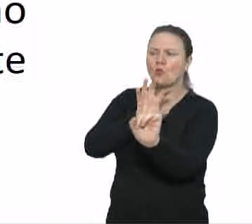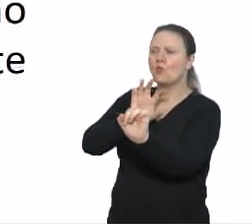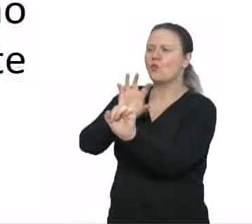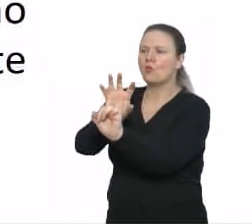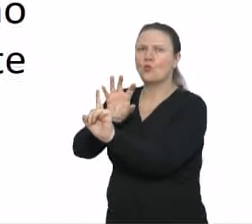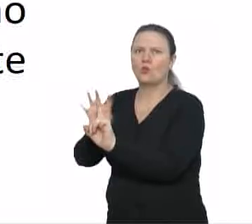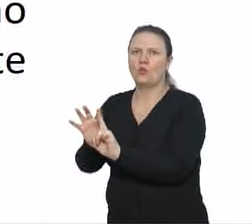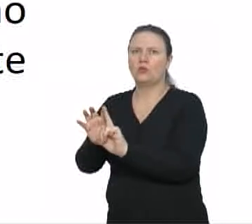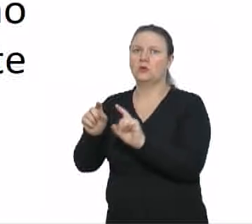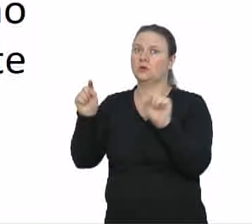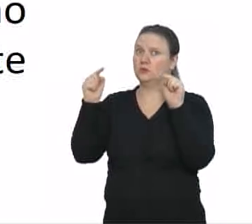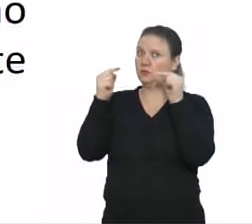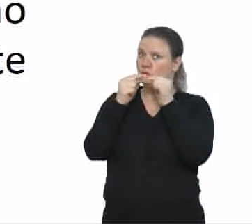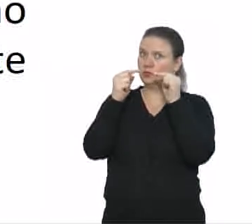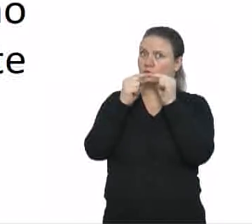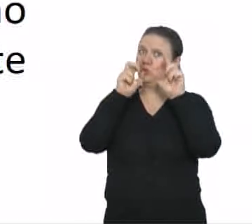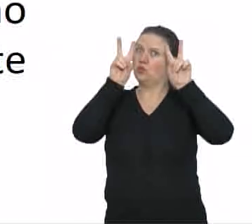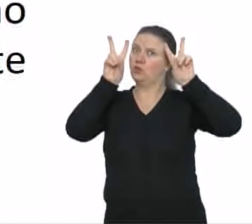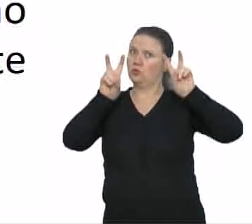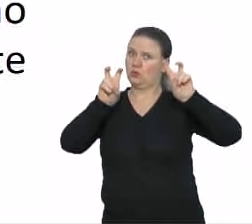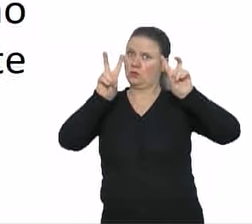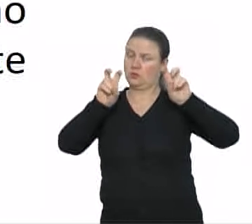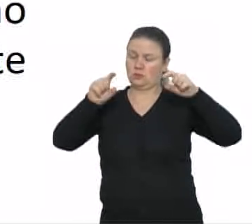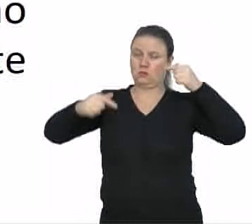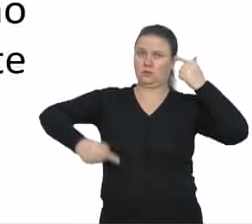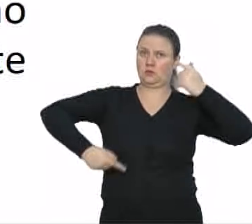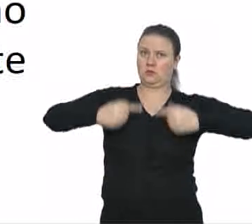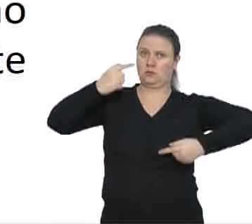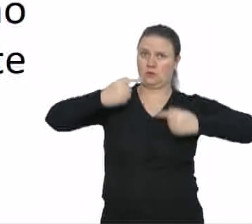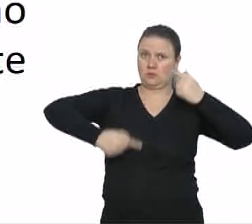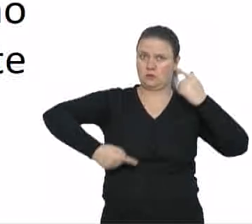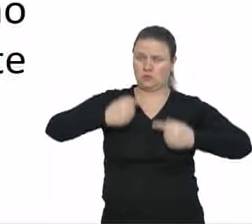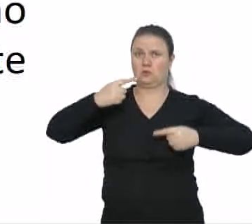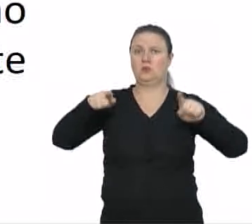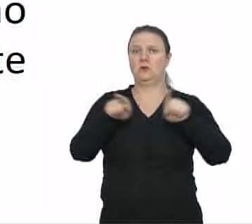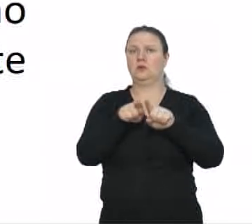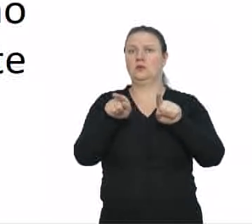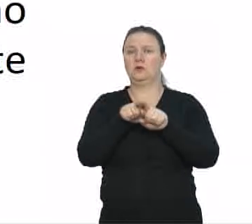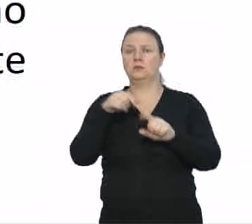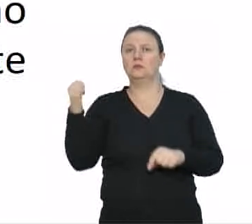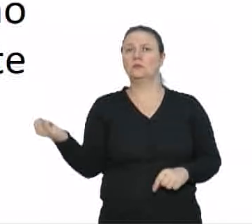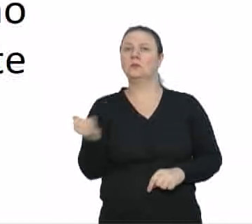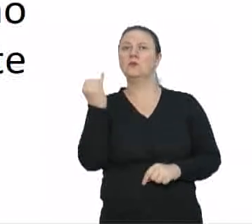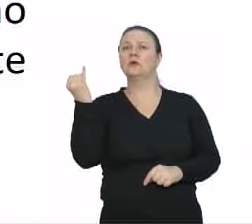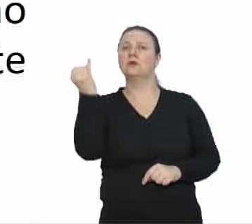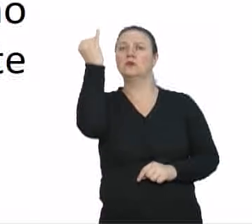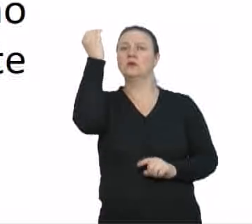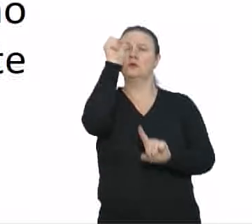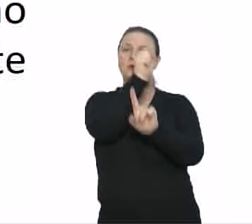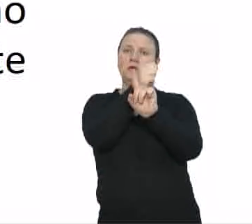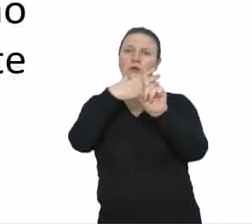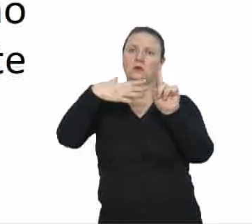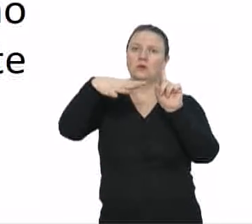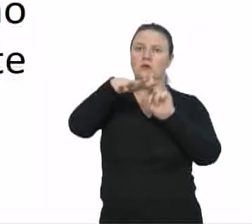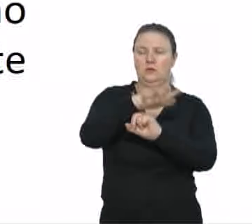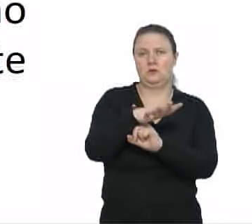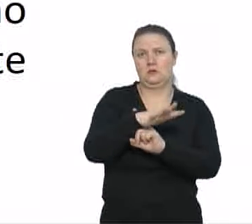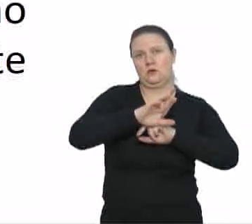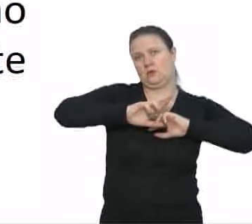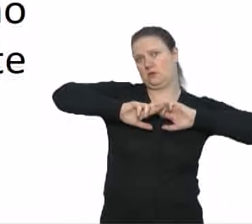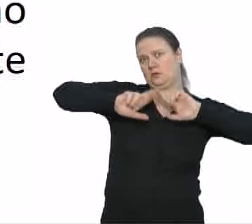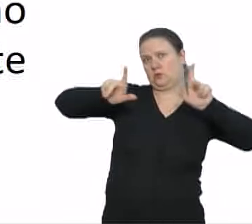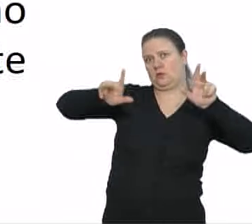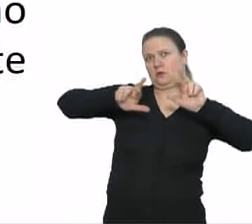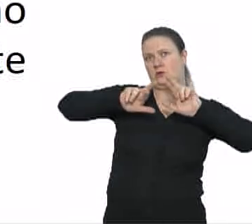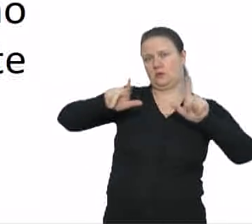um tema polêmico e de relevância social. Ele difere-se, por exemplo, do